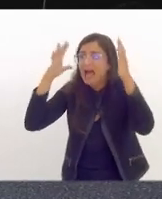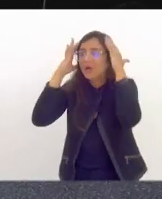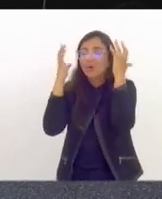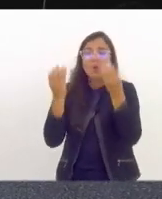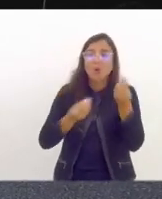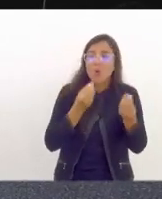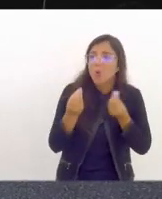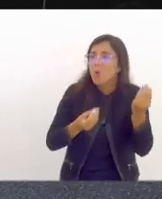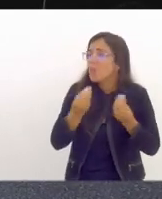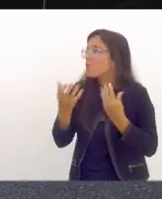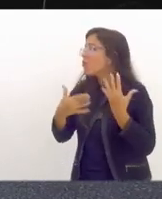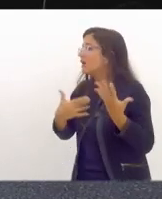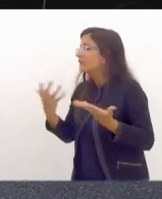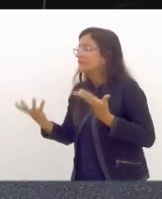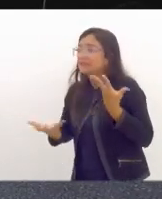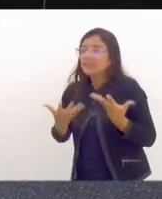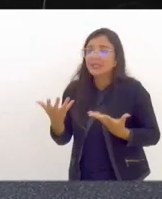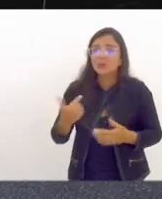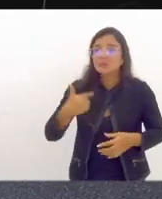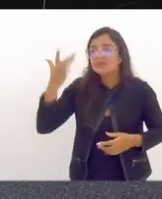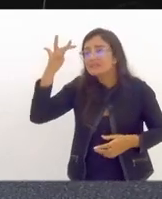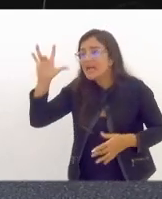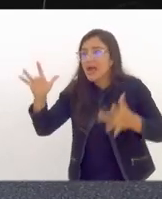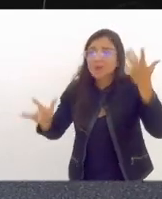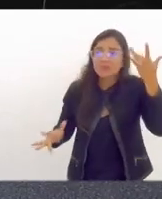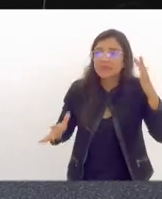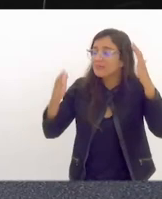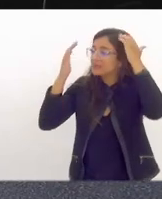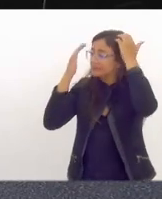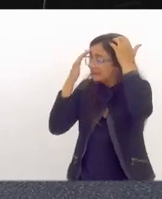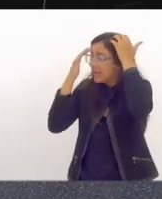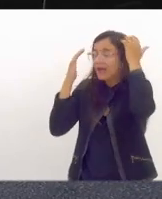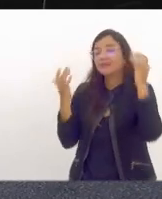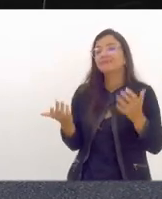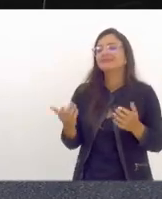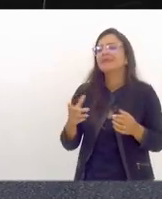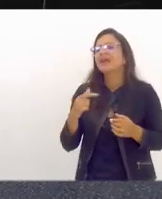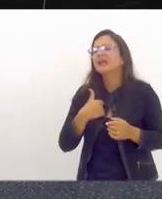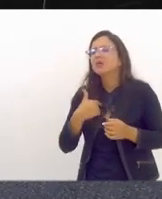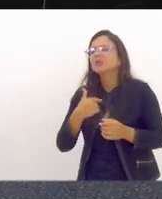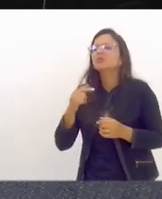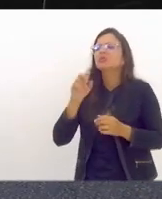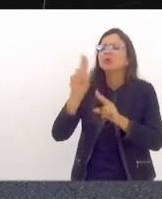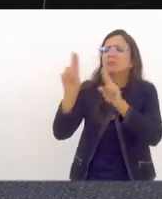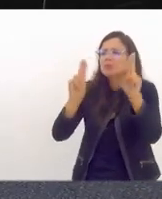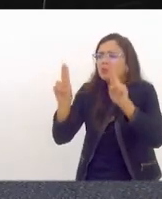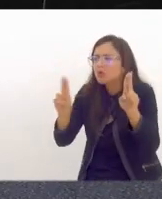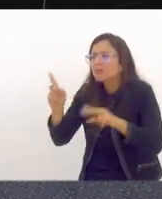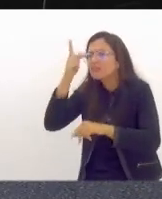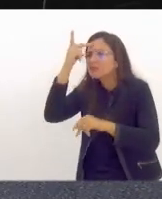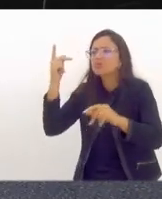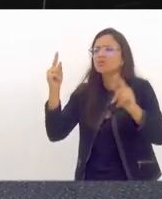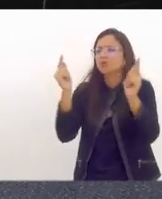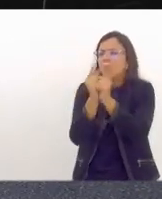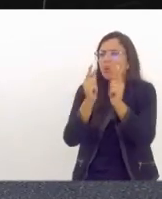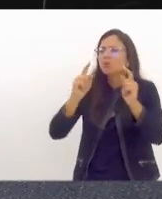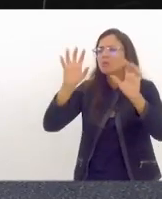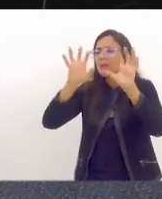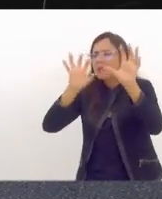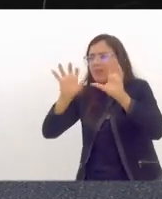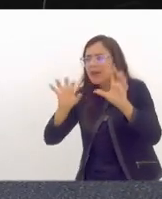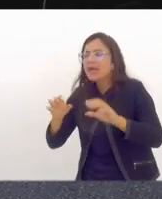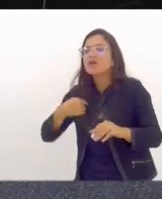peguei o nome de todos todos os protagonistas que fazia parte desse curta-metragem e